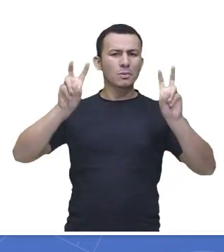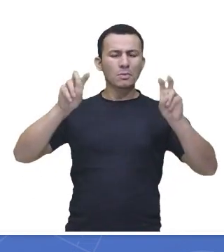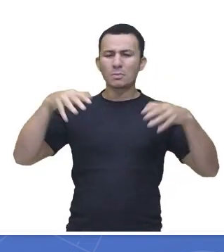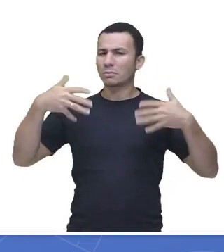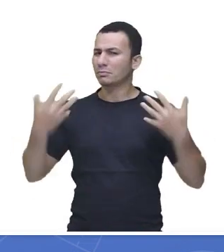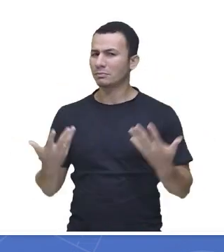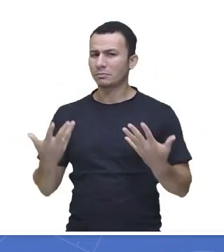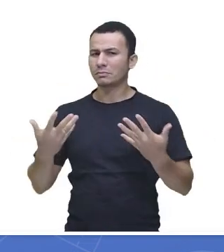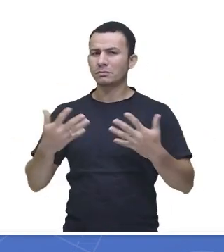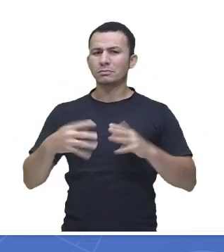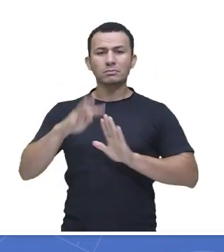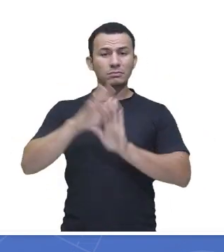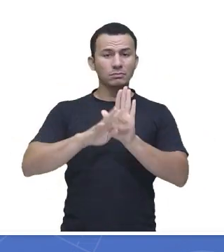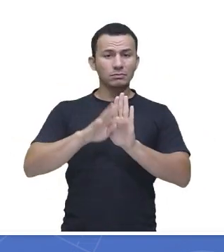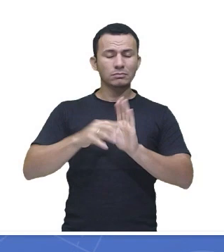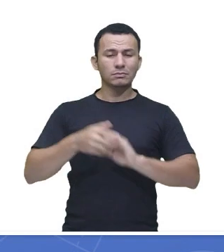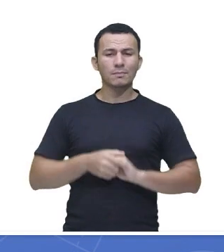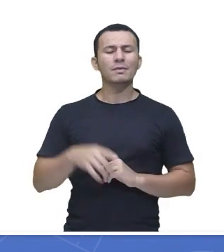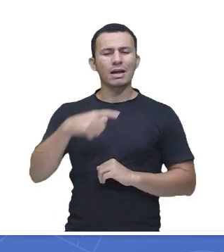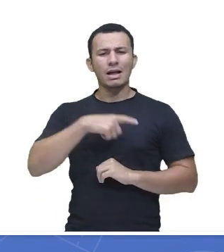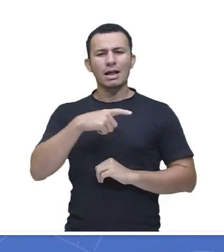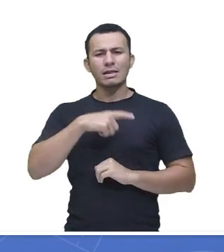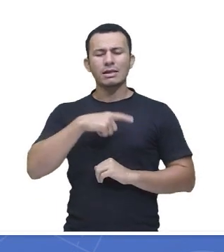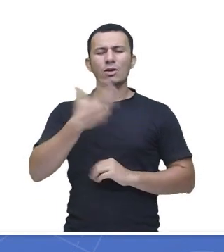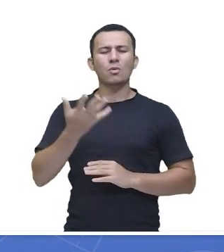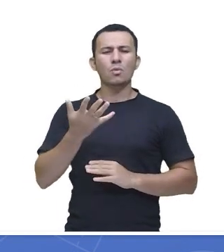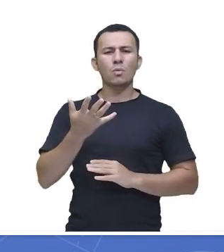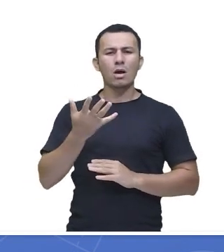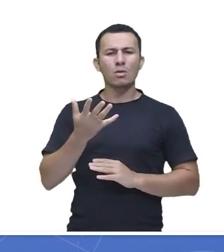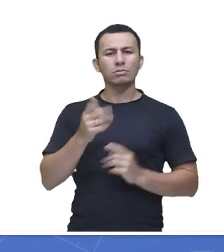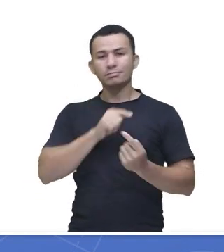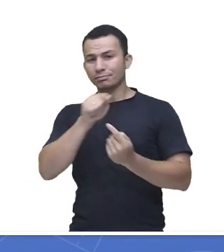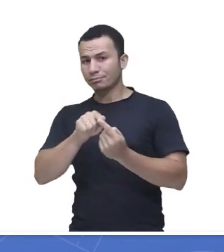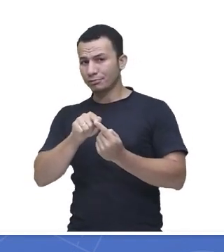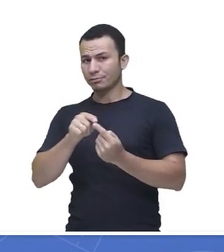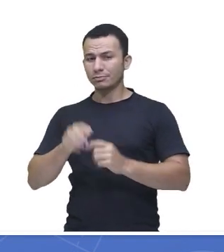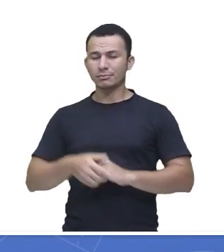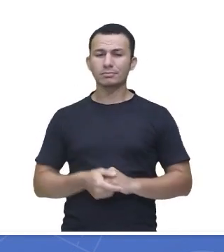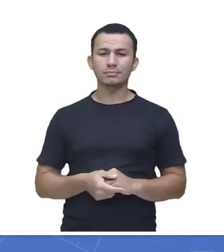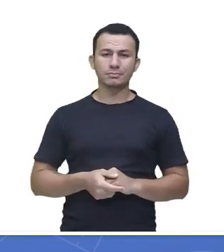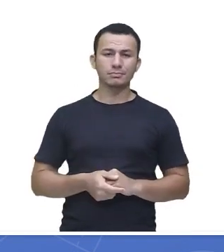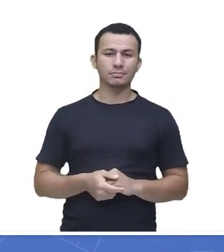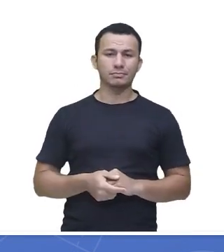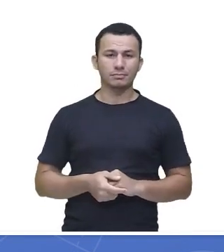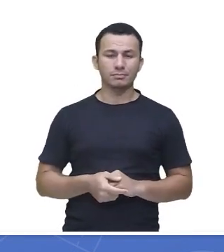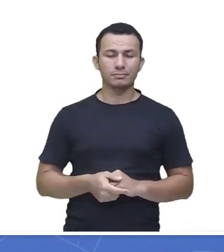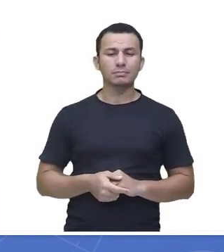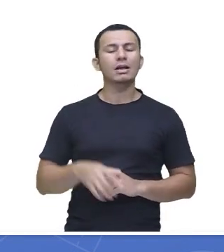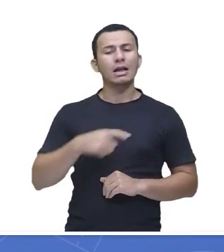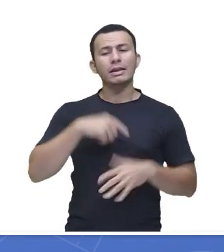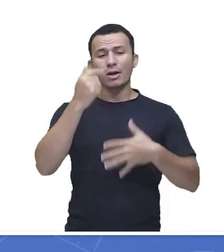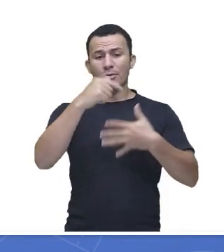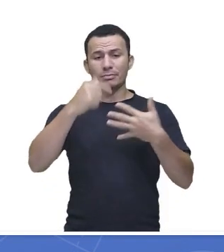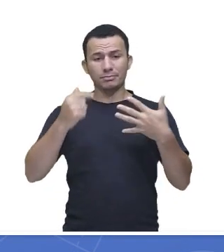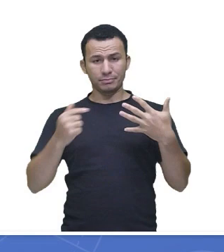encadeamento textual, recuperando qual segmento, né? Aí aqui a gente tem as opções para marcar. Vamos retomar o